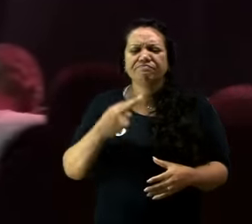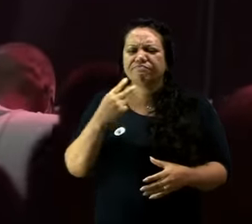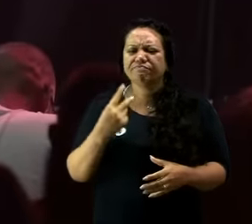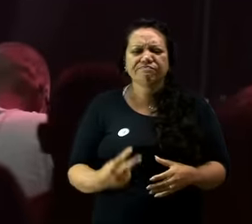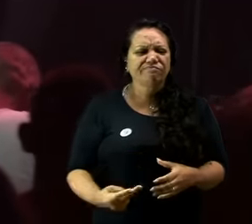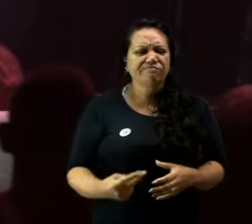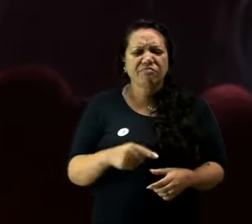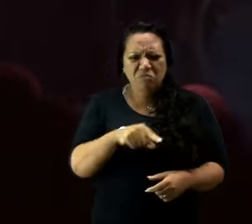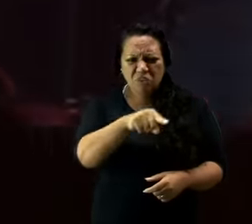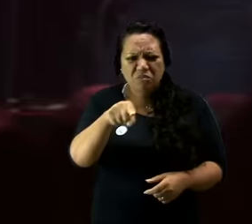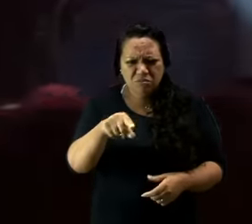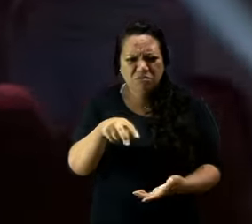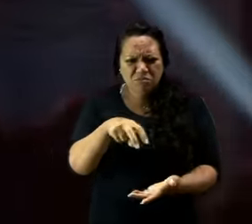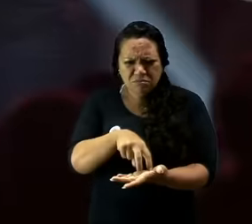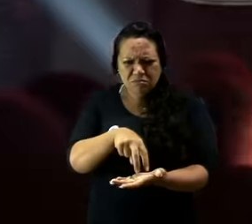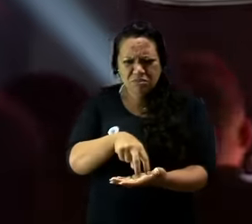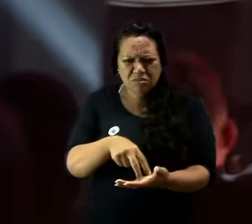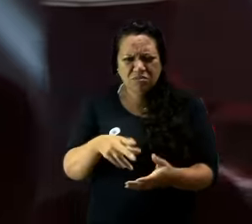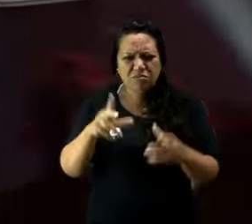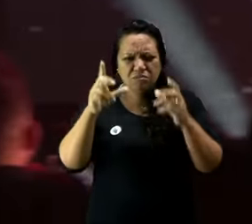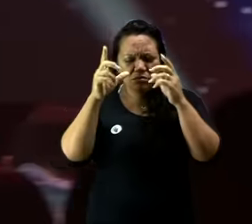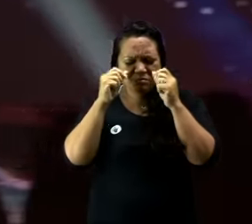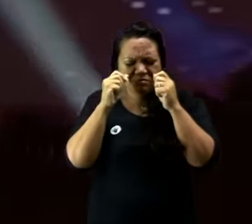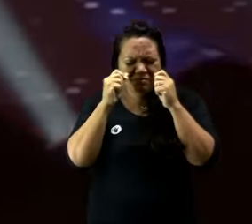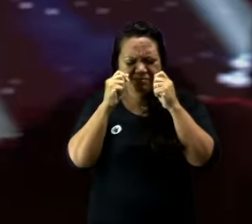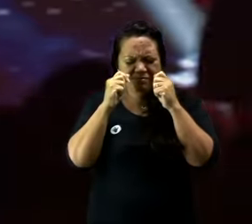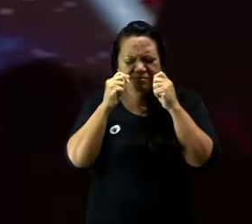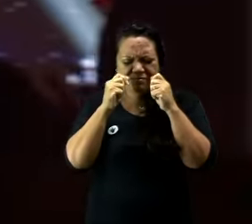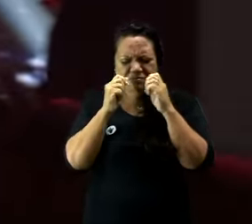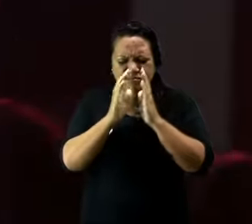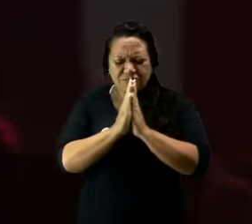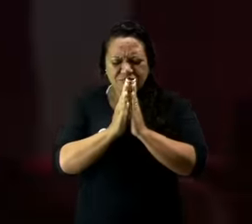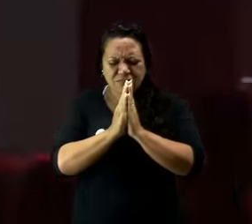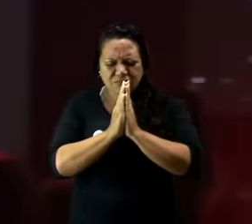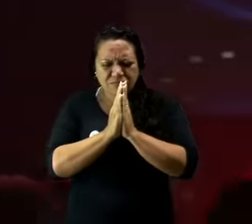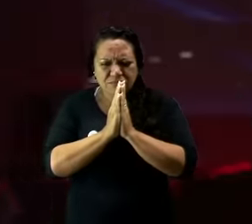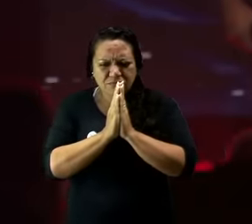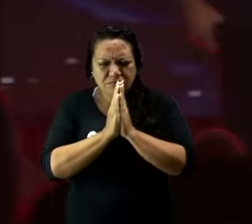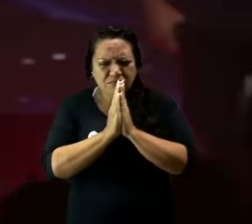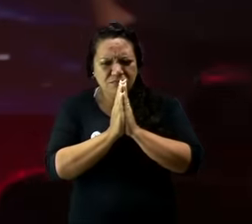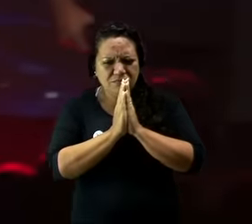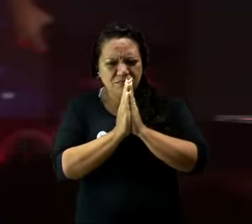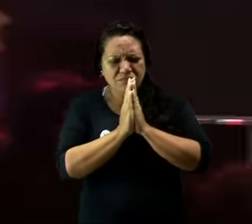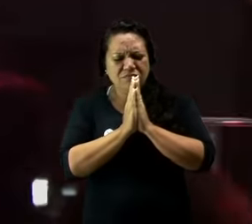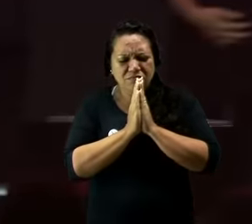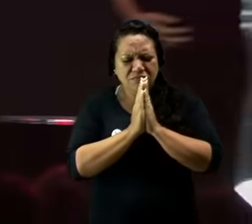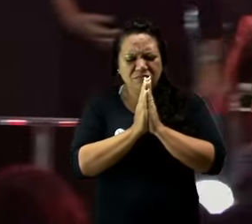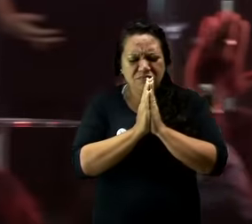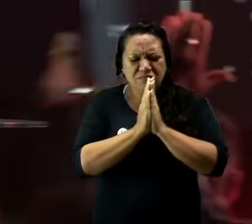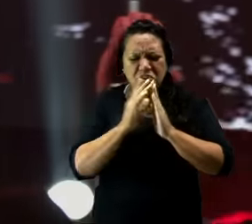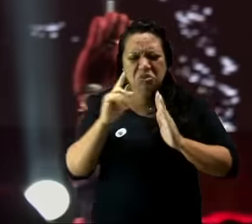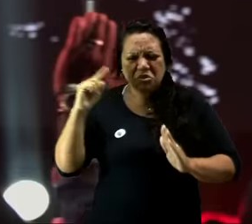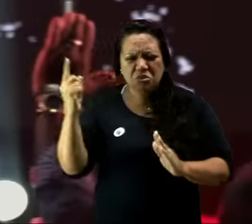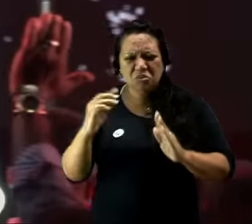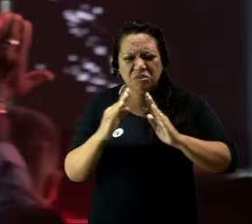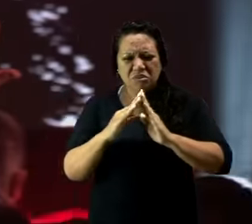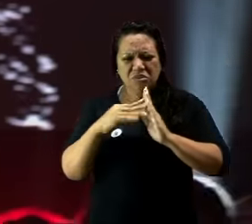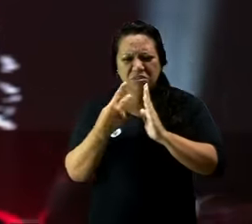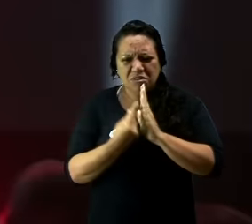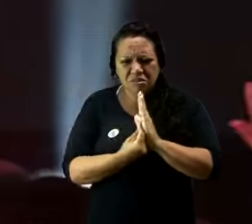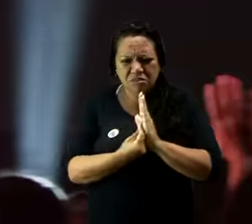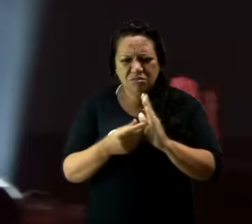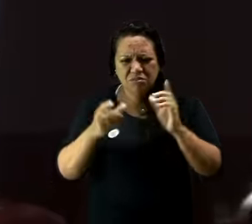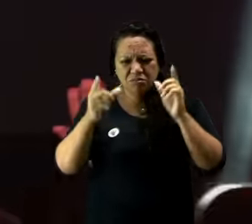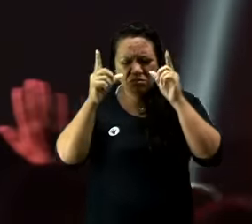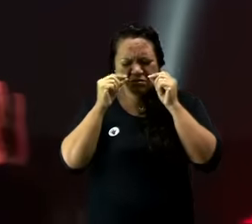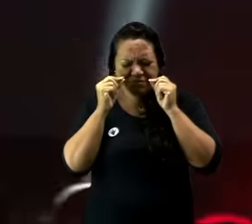Você que está aqui na frente, feche os seus olhos. Feche os seus olhos, nós vamos orar. Toda igreja de olhos fechados.